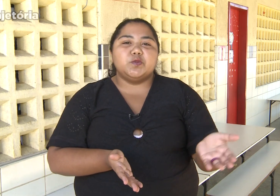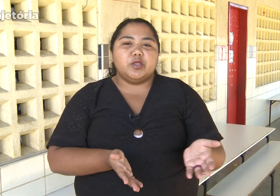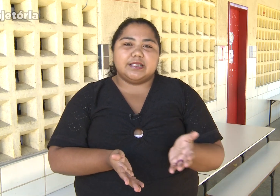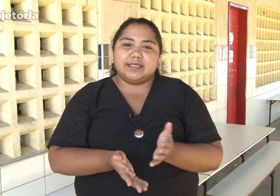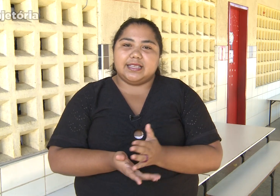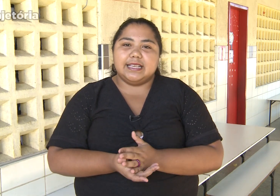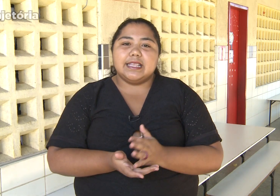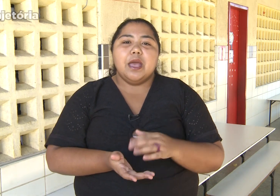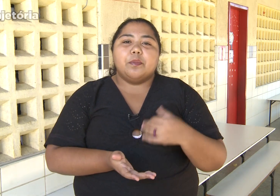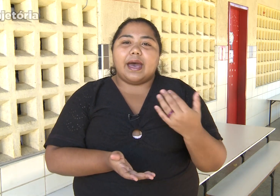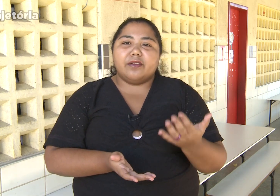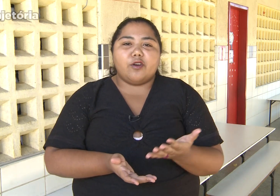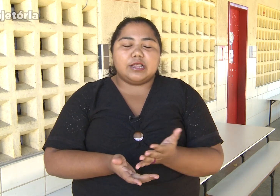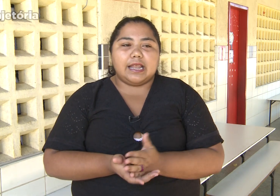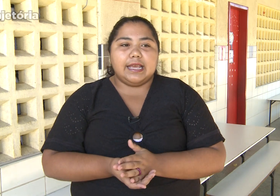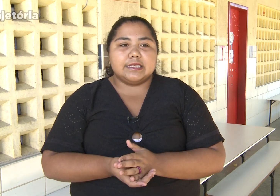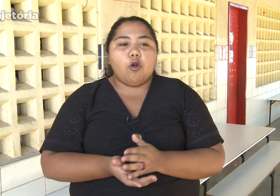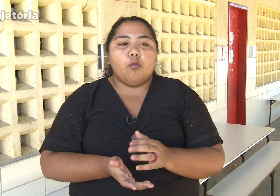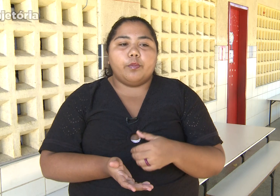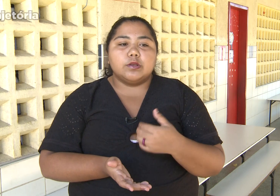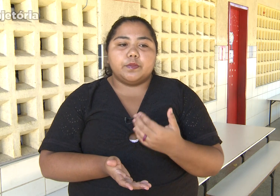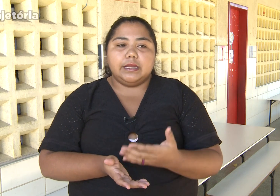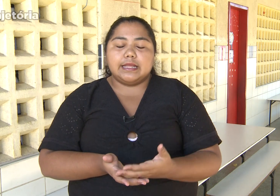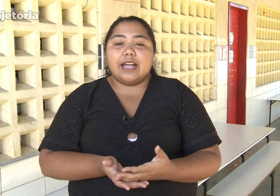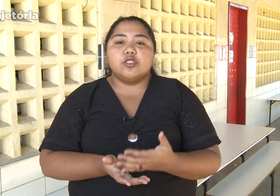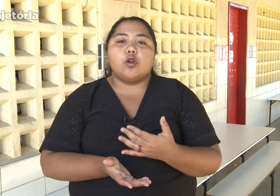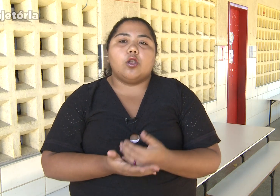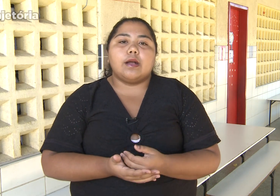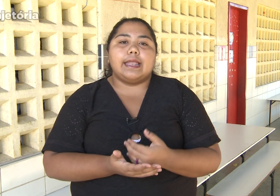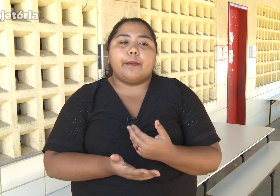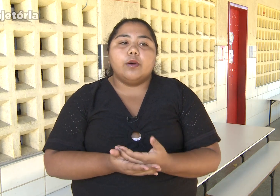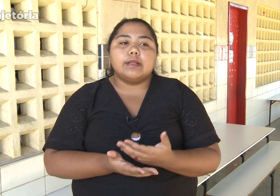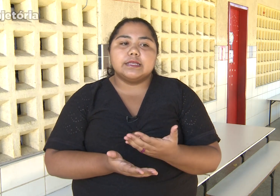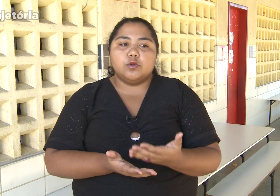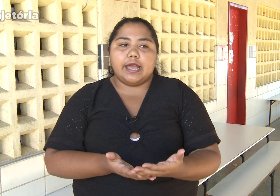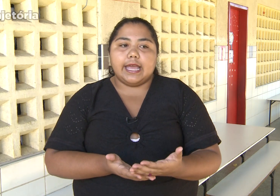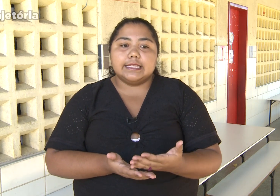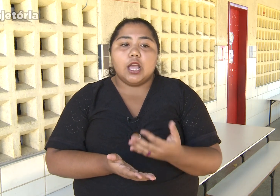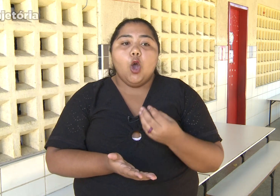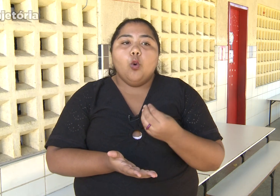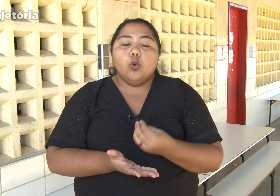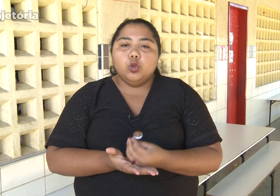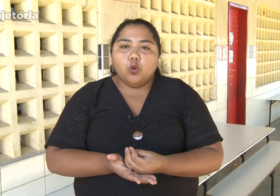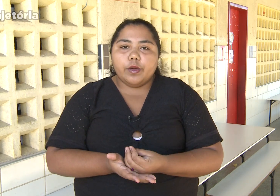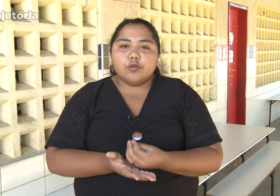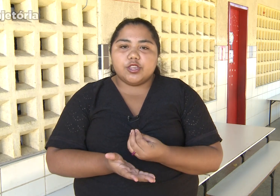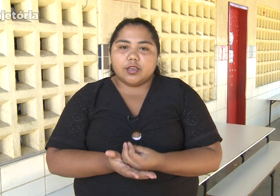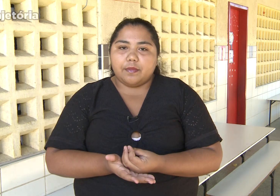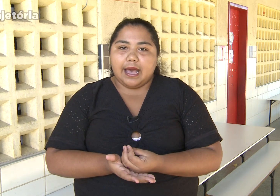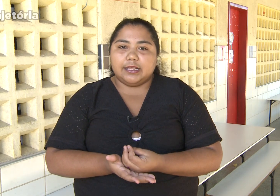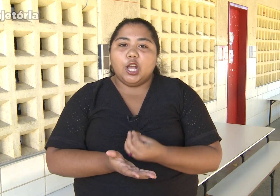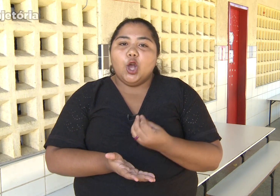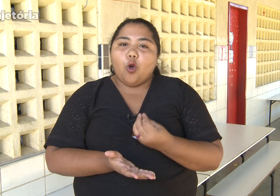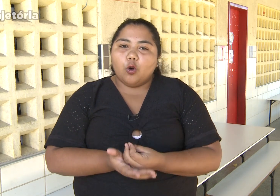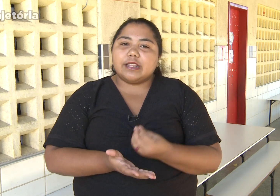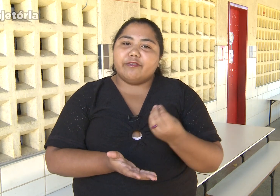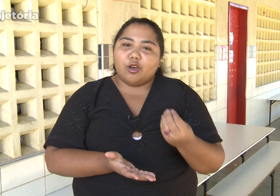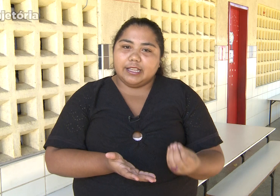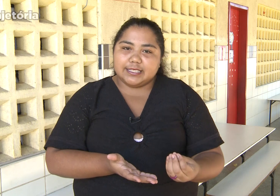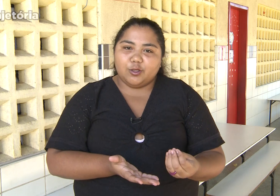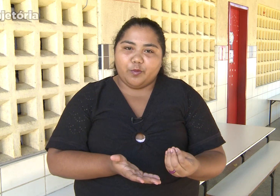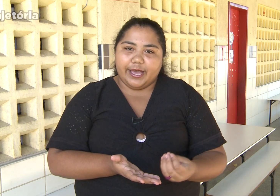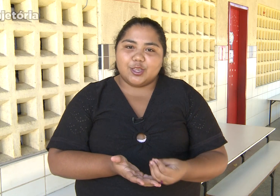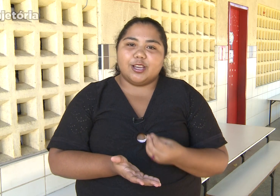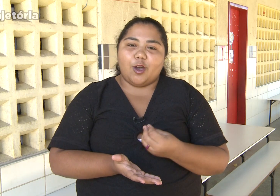desde 2016 para Fortaleza, como uma possibilidade de colocar na mão das mulheres o número de chamada contra